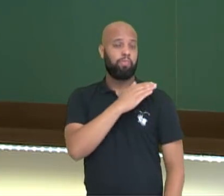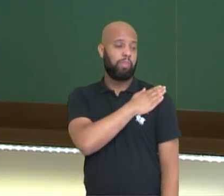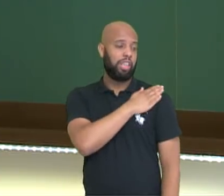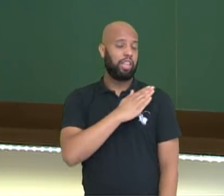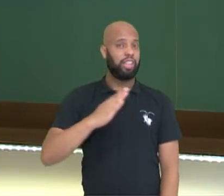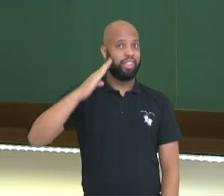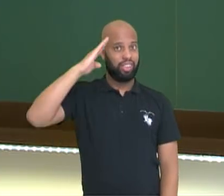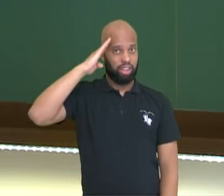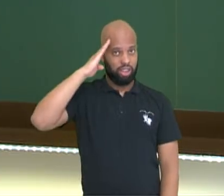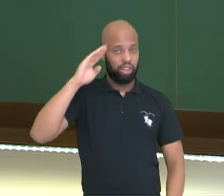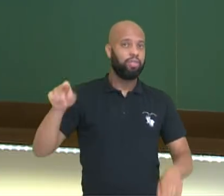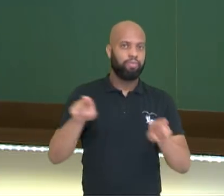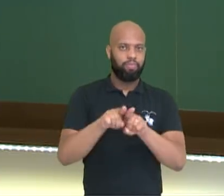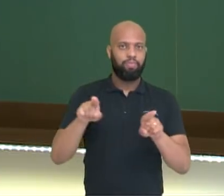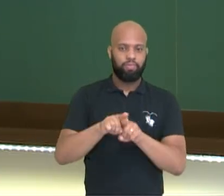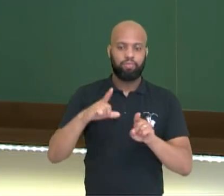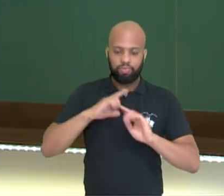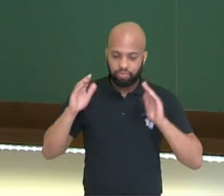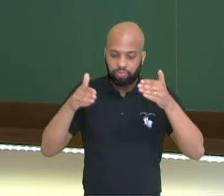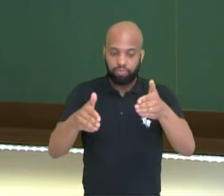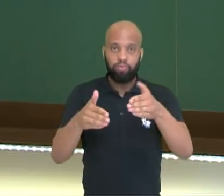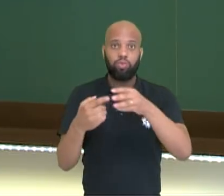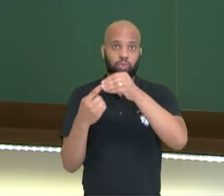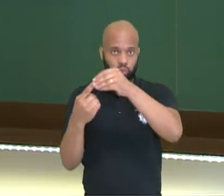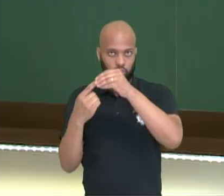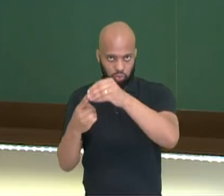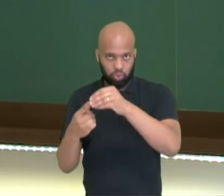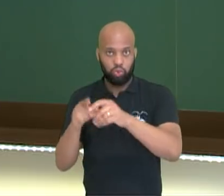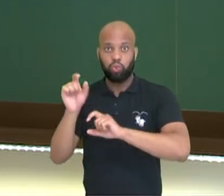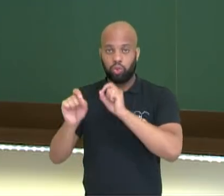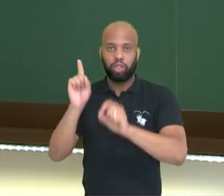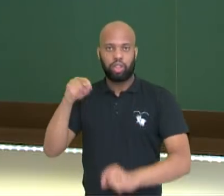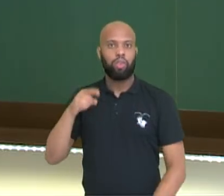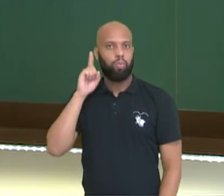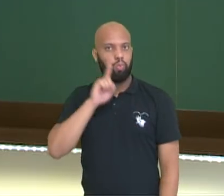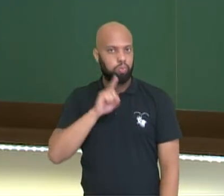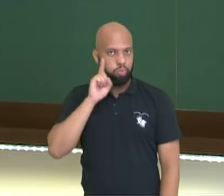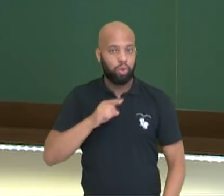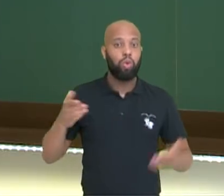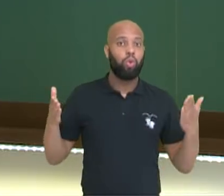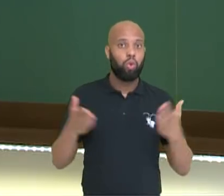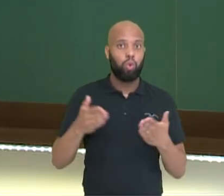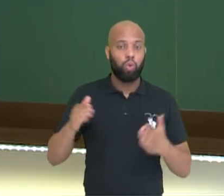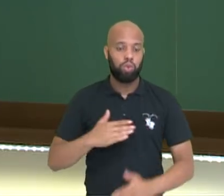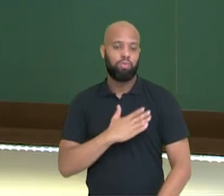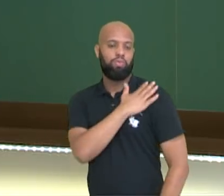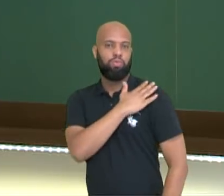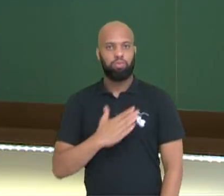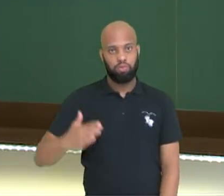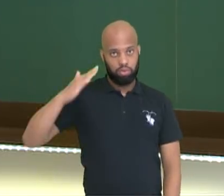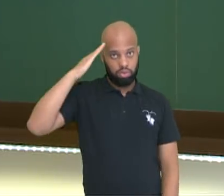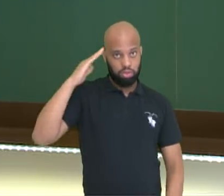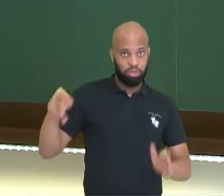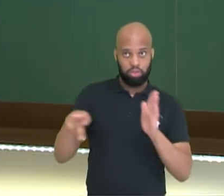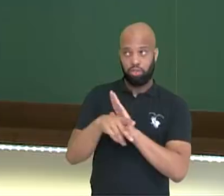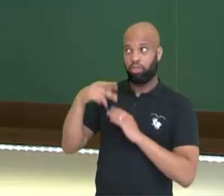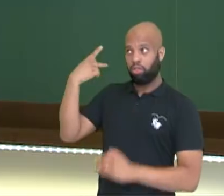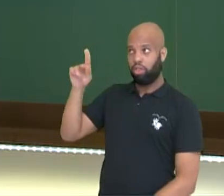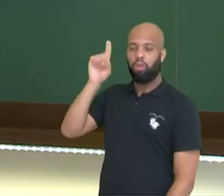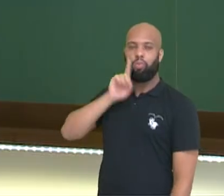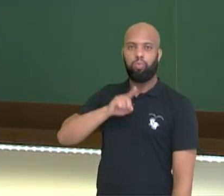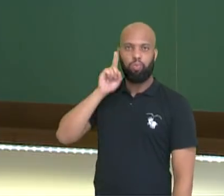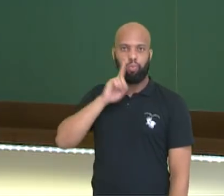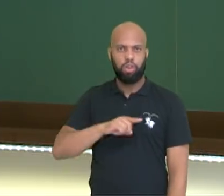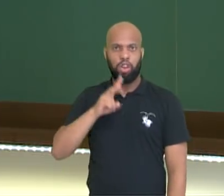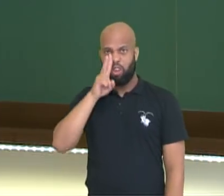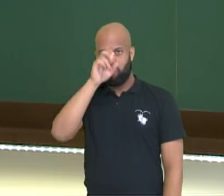está concentrado em uma nação, que são os Estados Unidos da América. Hoje, o exército dos Estados Unidos da América é o exército